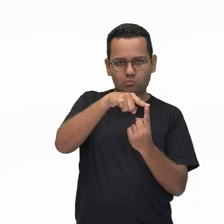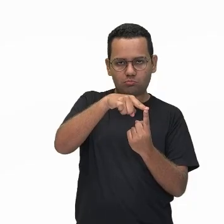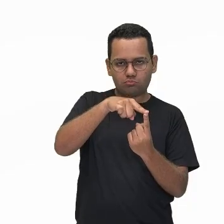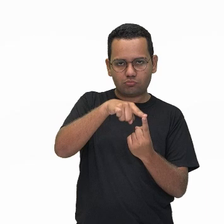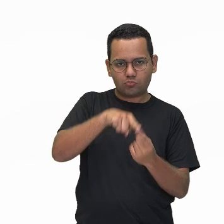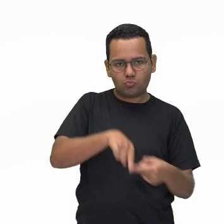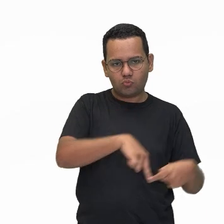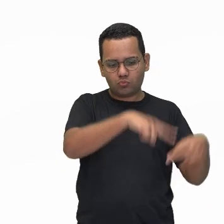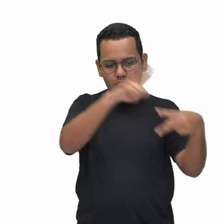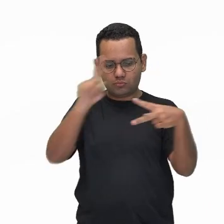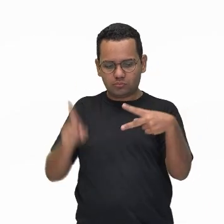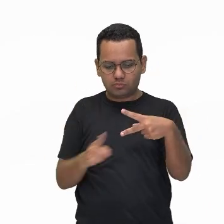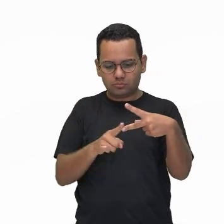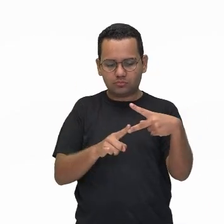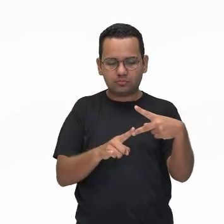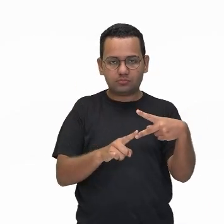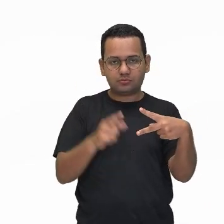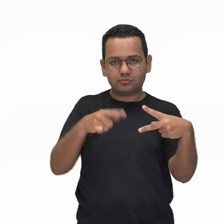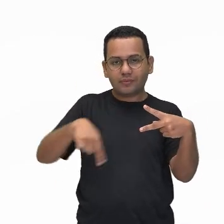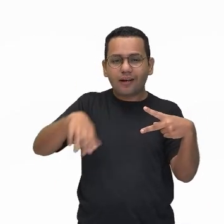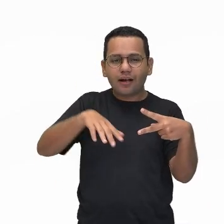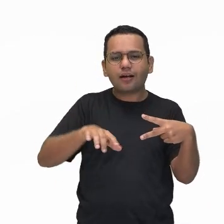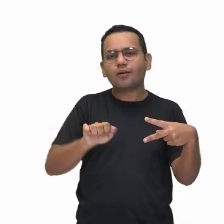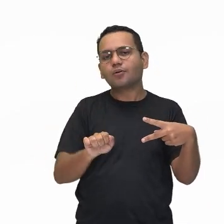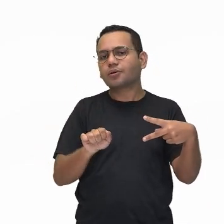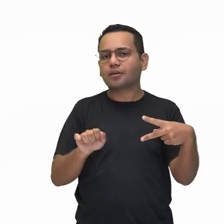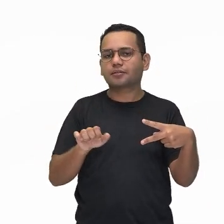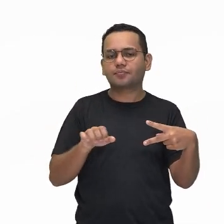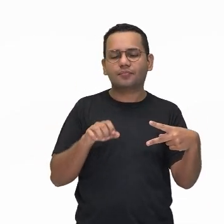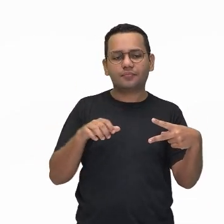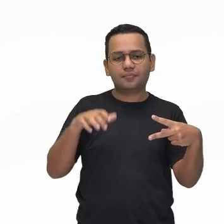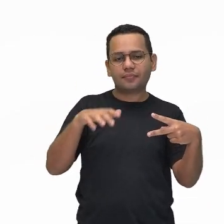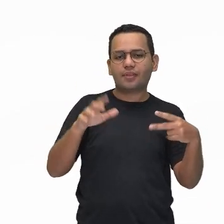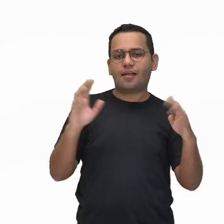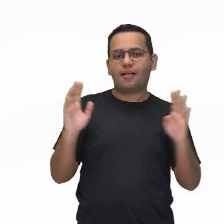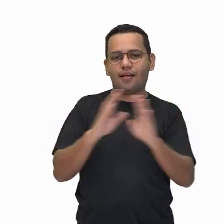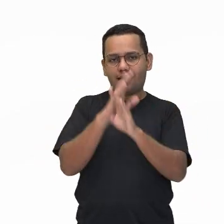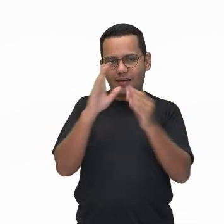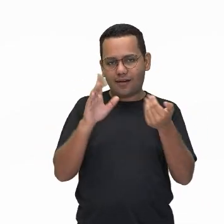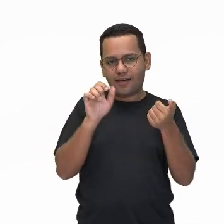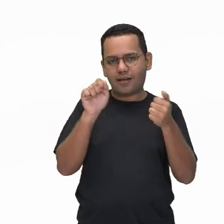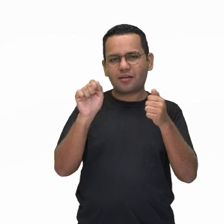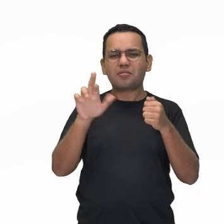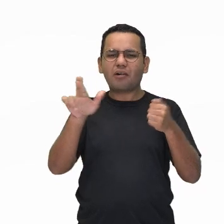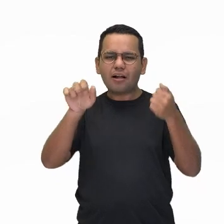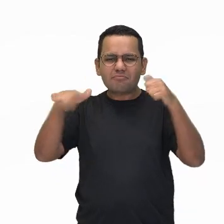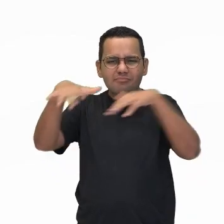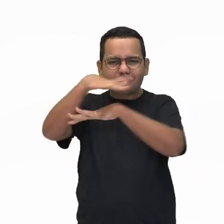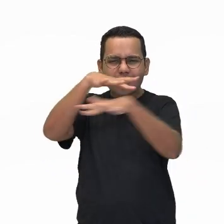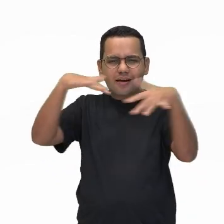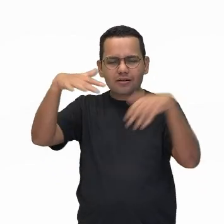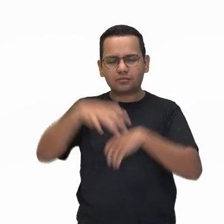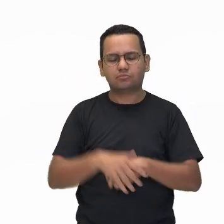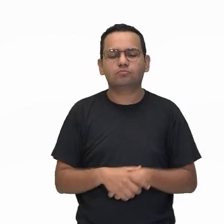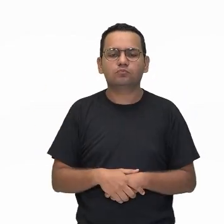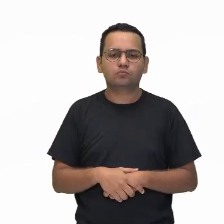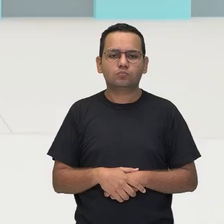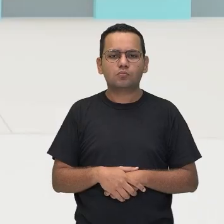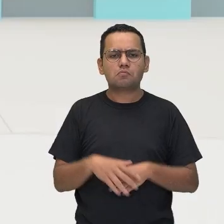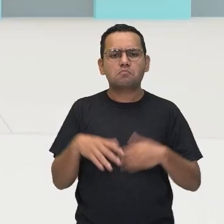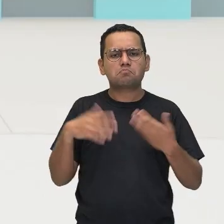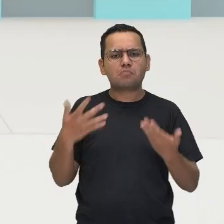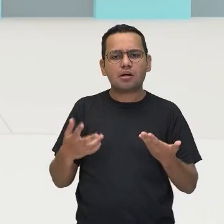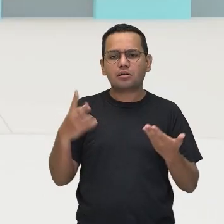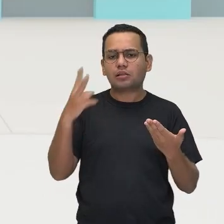próxima classificação que é a que é dada no meio aéreo Então como atividades nós vamos relembrar